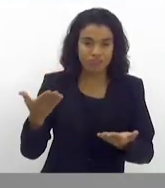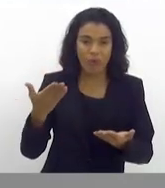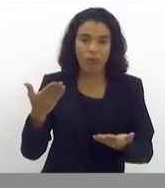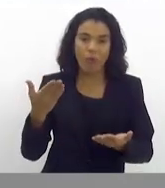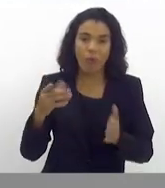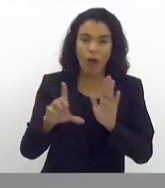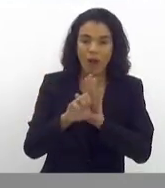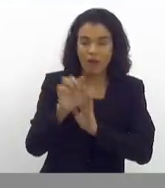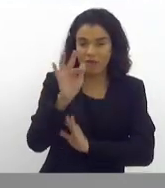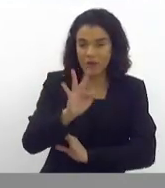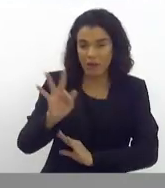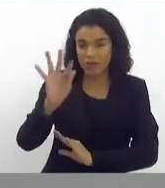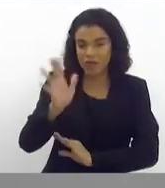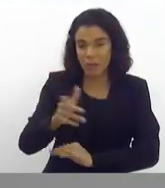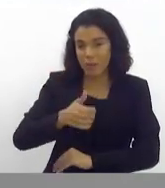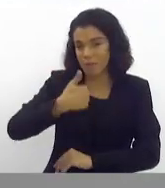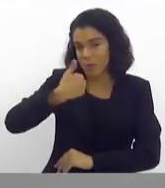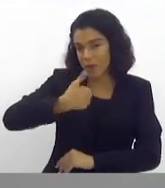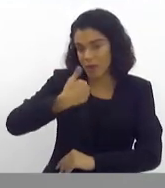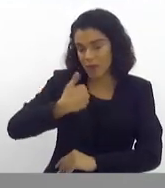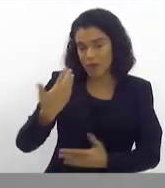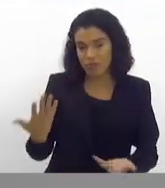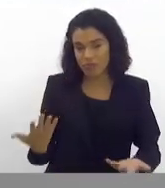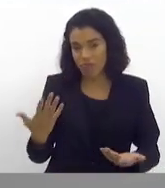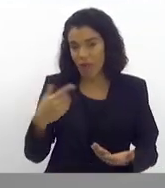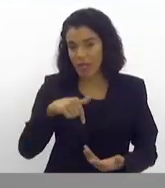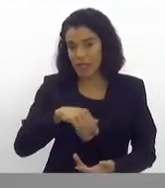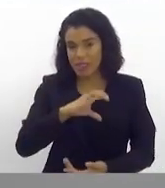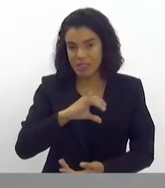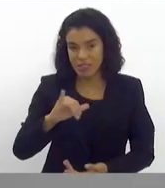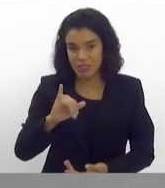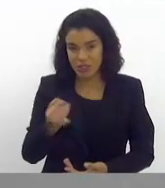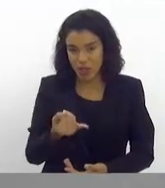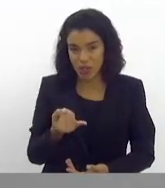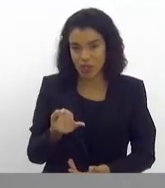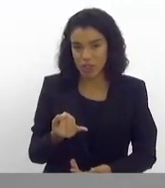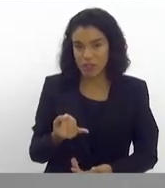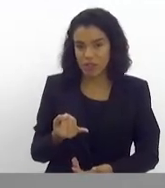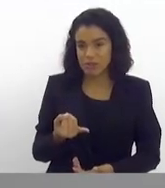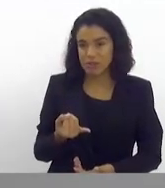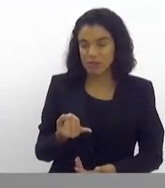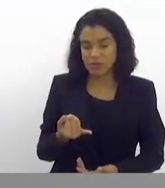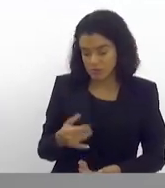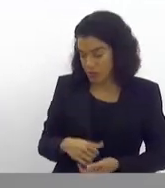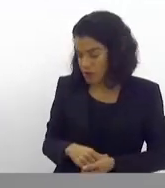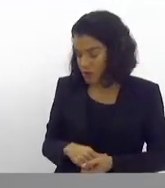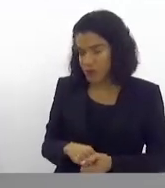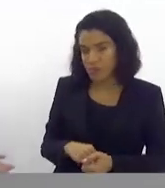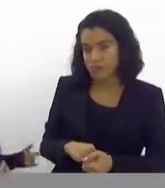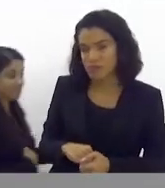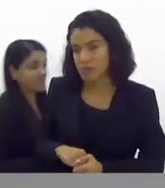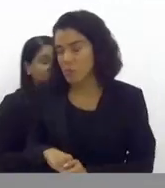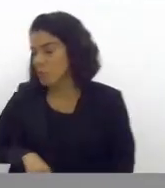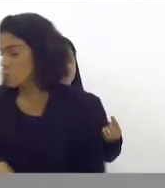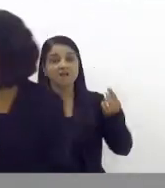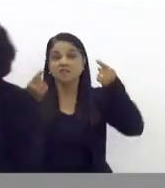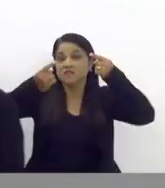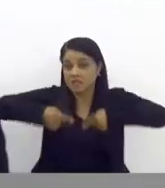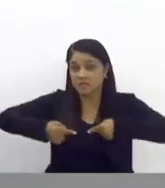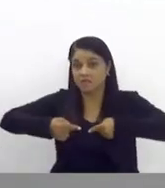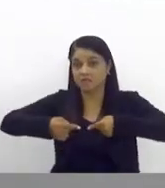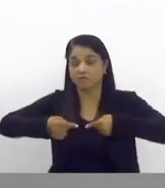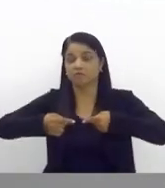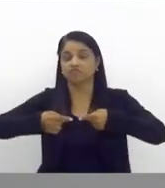já chegou primeiro. A gente, o tempo todo aqui na CCJ, se depara com essa com esse desafio. Tem boas